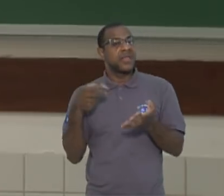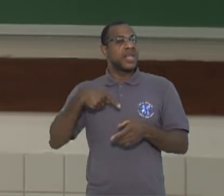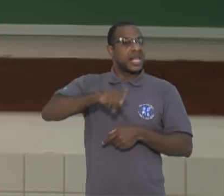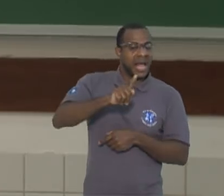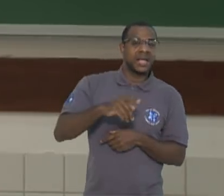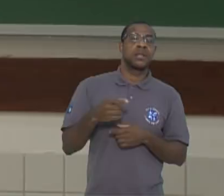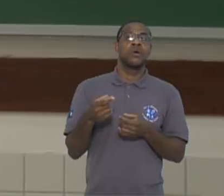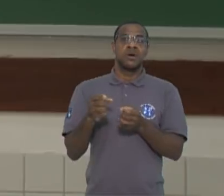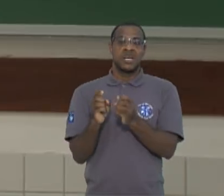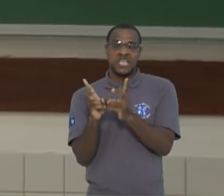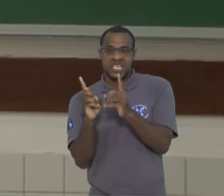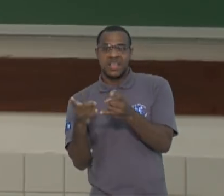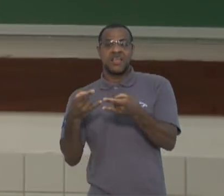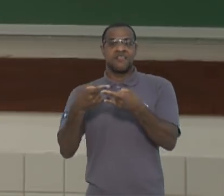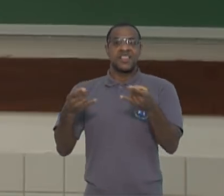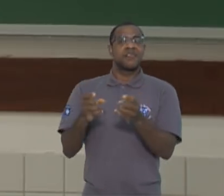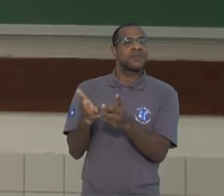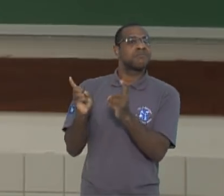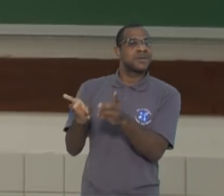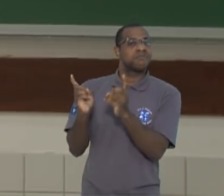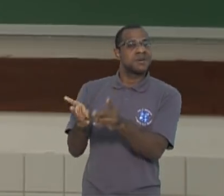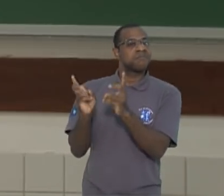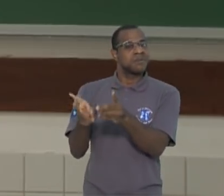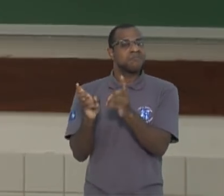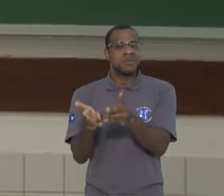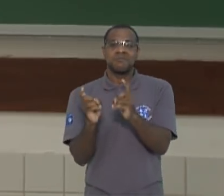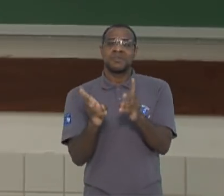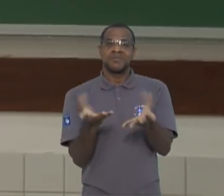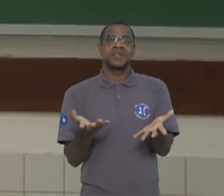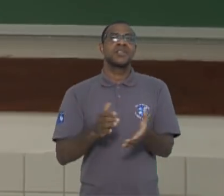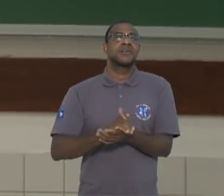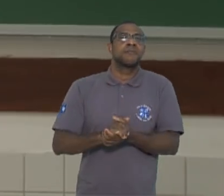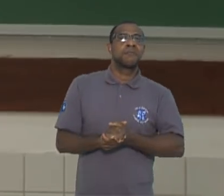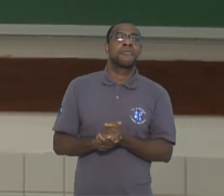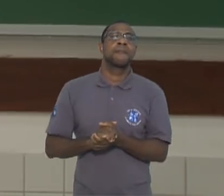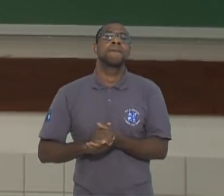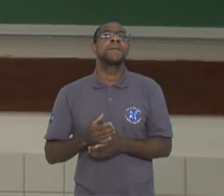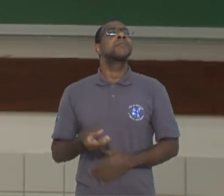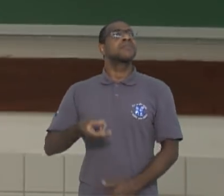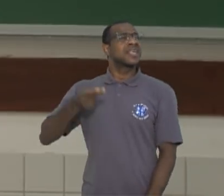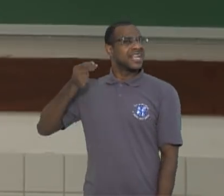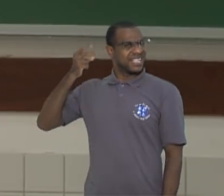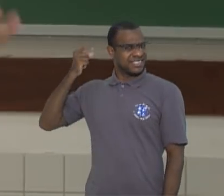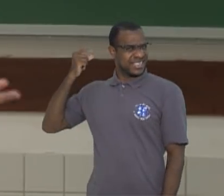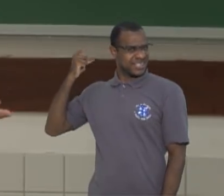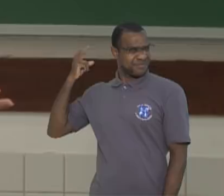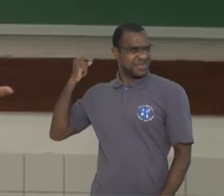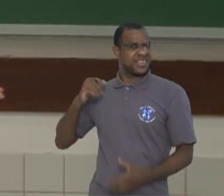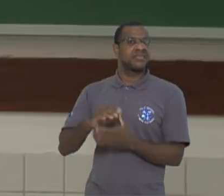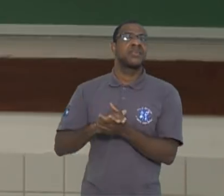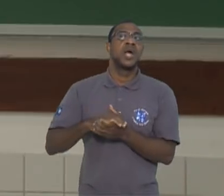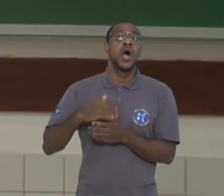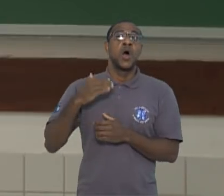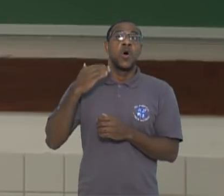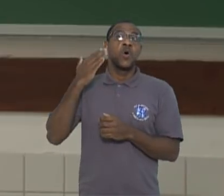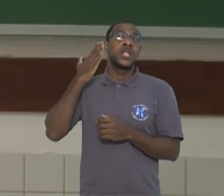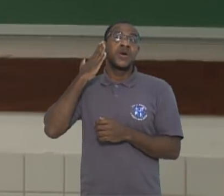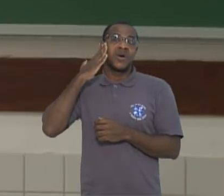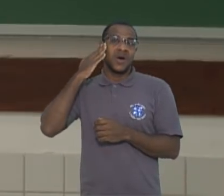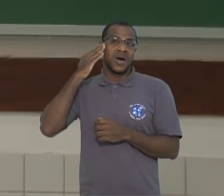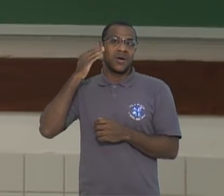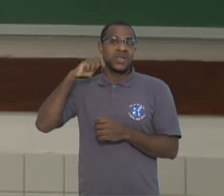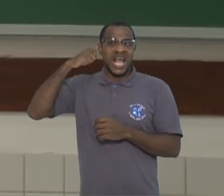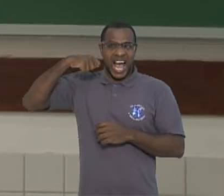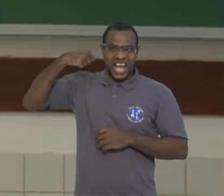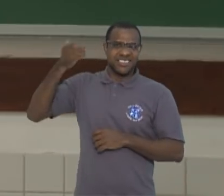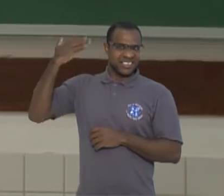artistas possam receber por seus trabalhos, né? Antigamente, nós tínhamos os mecenas. O que, que eram os